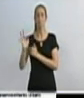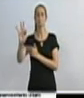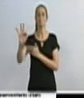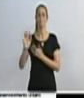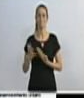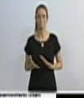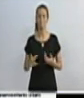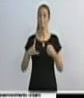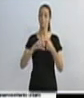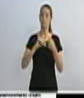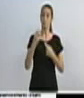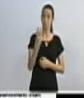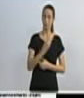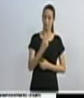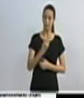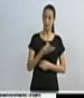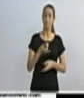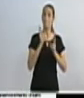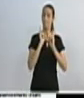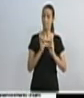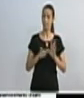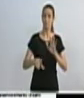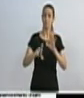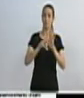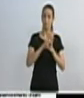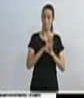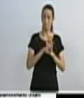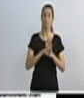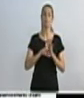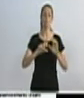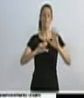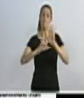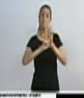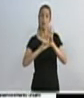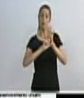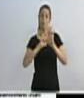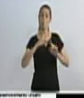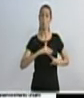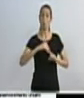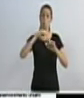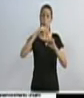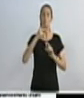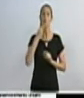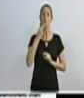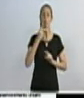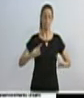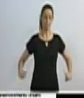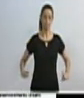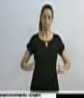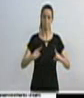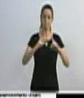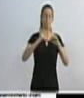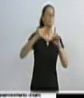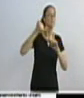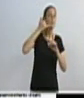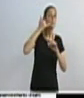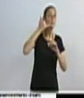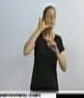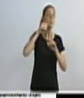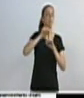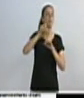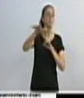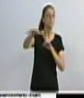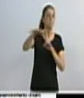O artigo 33 da mesma lei, em parágrafo único, ele coloca que as edificações de torres para antenas de transmissão de